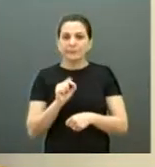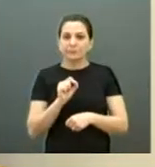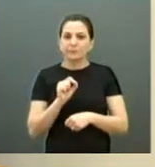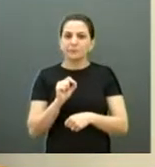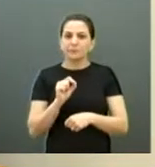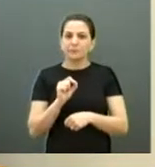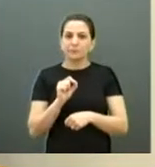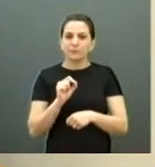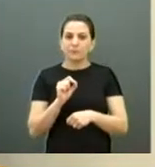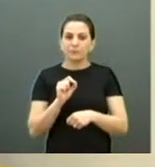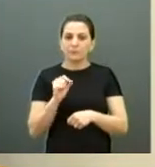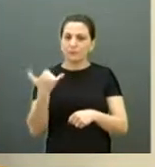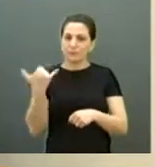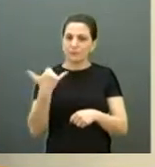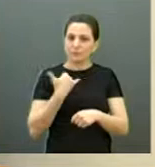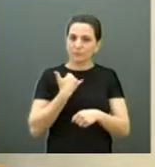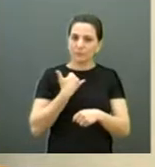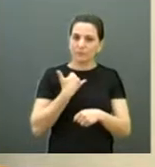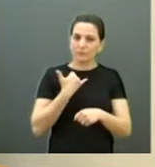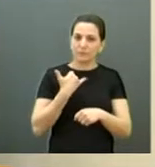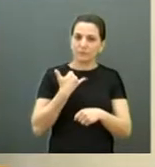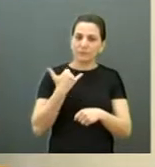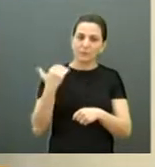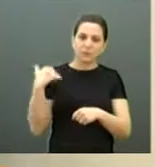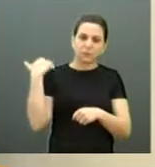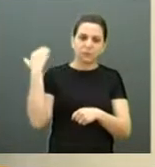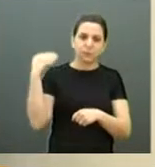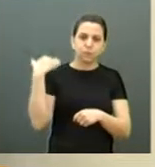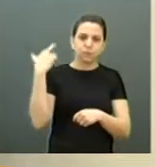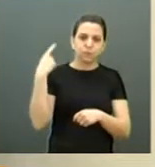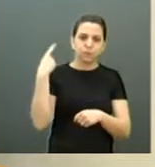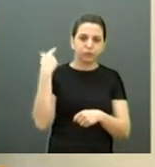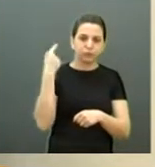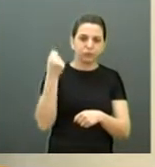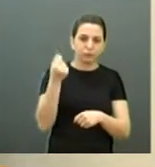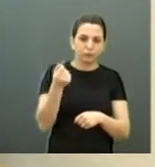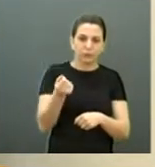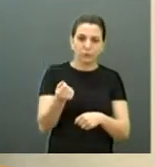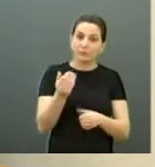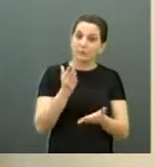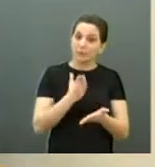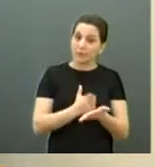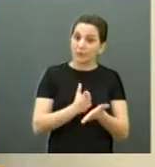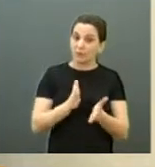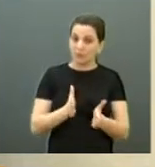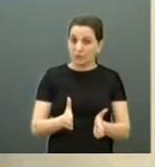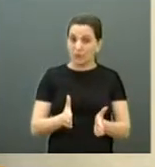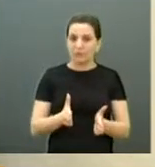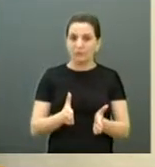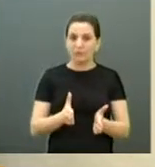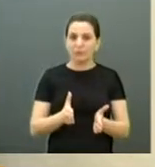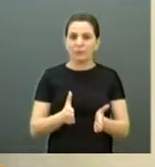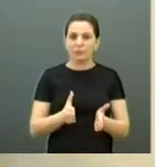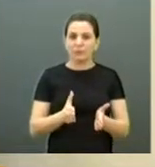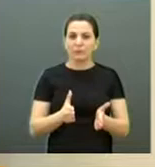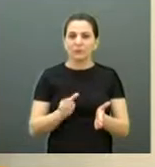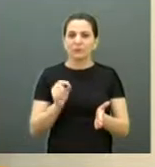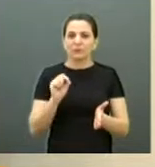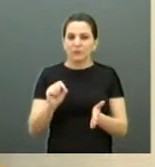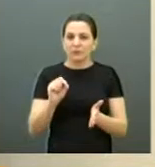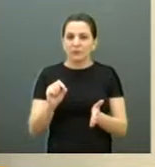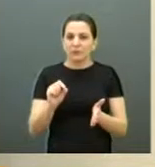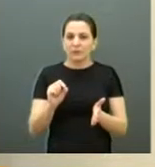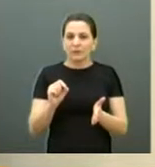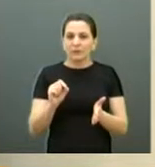que há muitos anos né e que é só agora parou mas havia um problema em relação às questões de